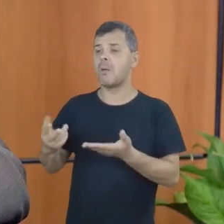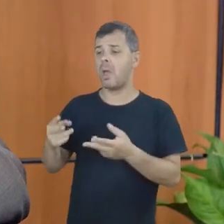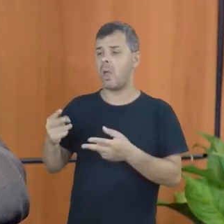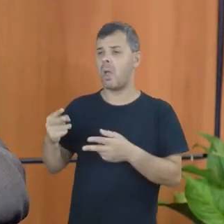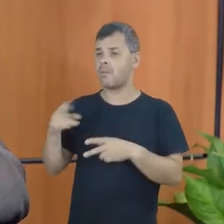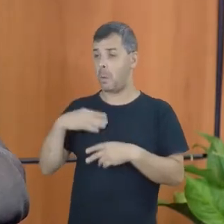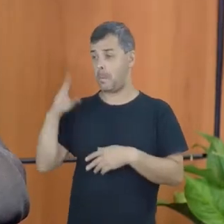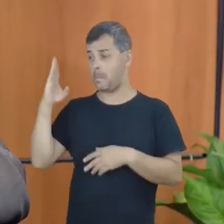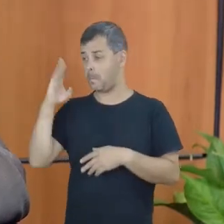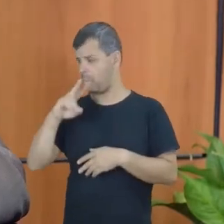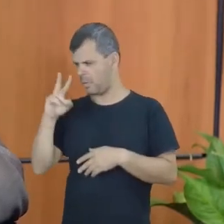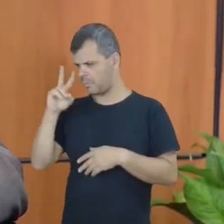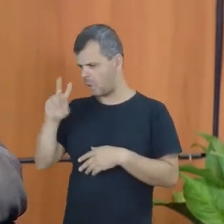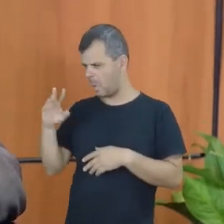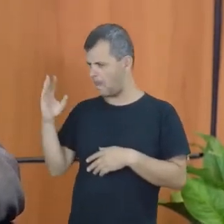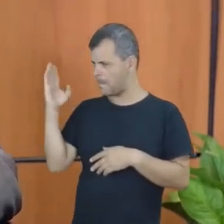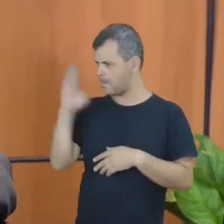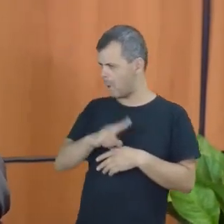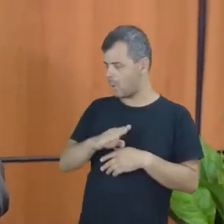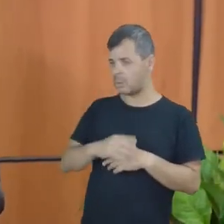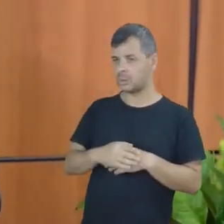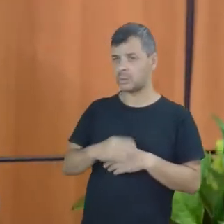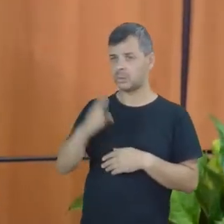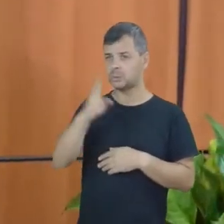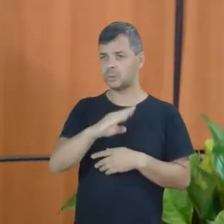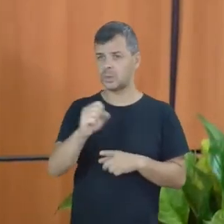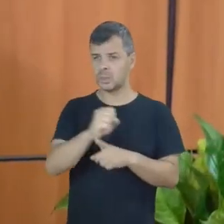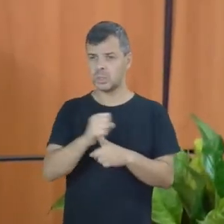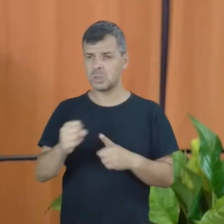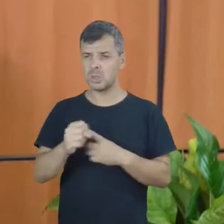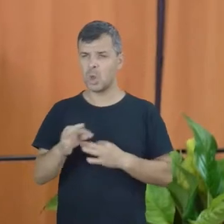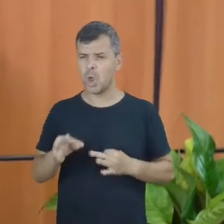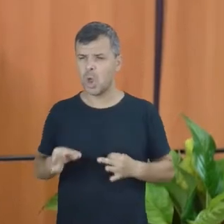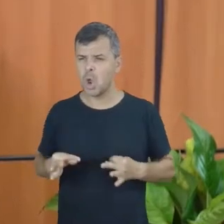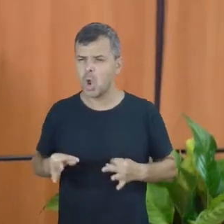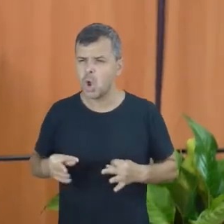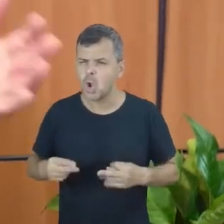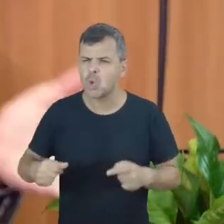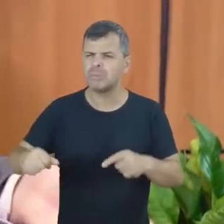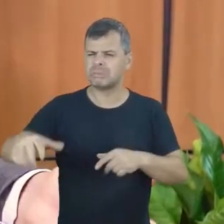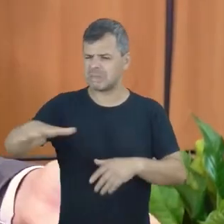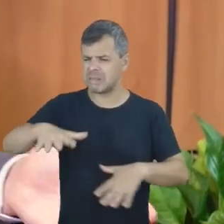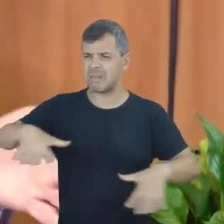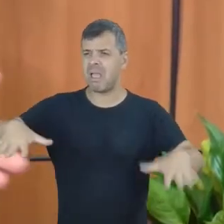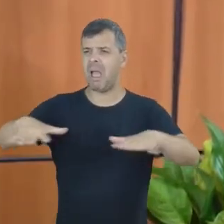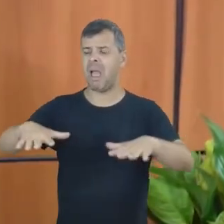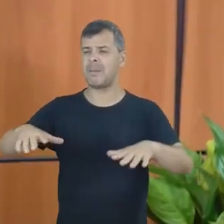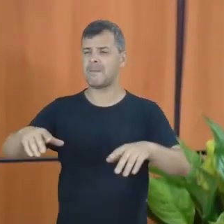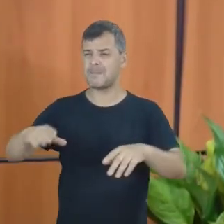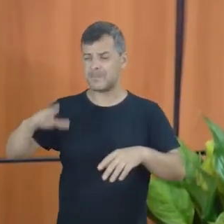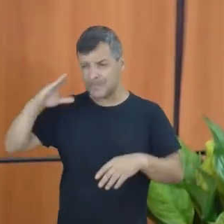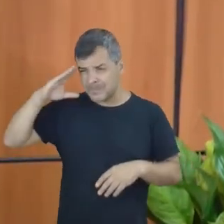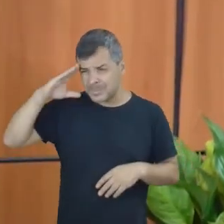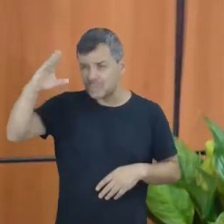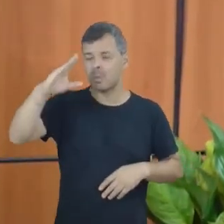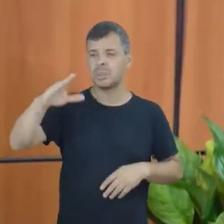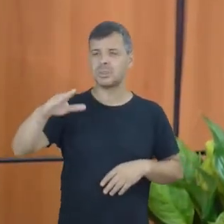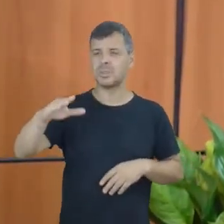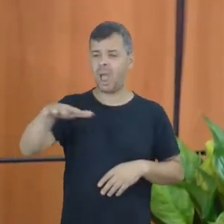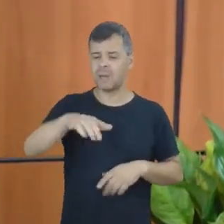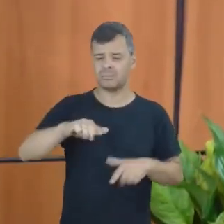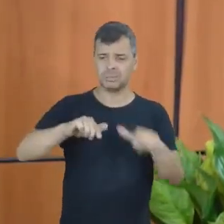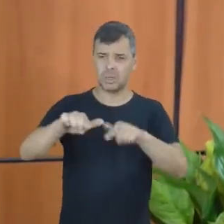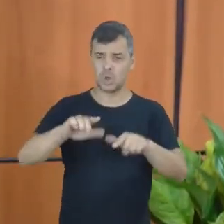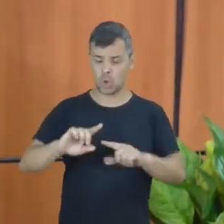do mal na sociedade brasileira. Isso se reproduziu em todas as áreas, inclusive no mercado de trabalho. Nós